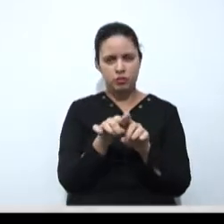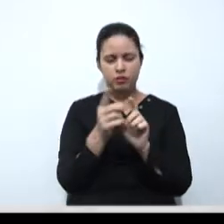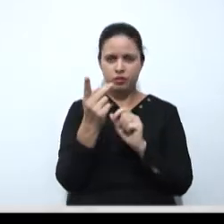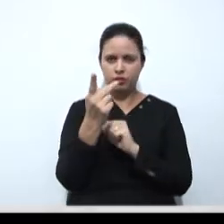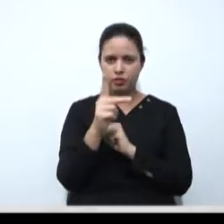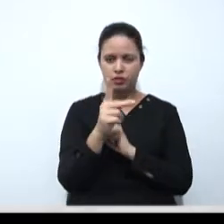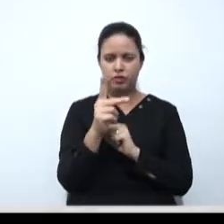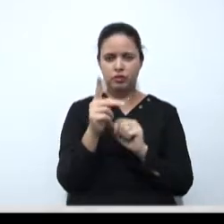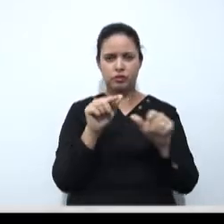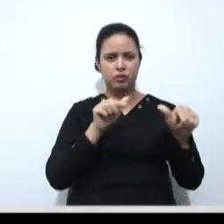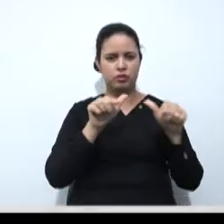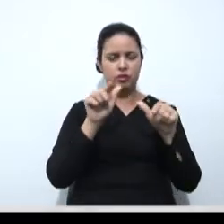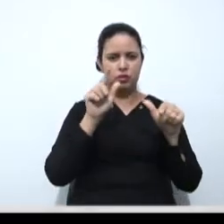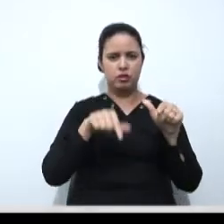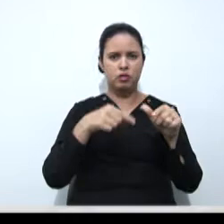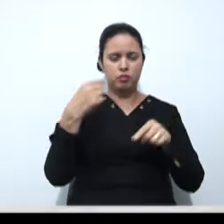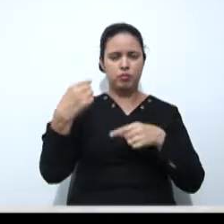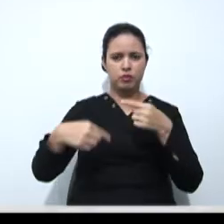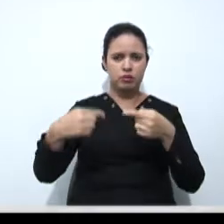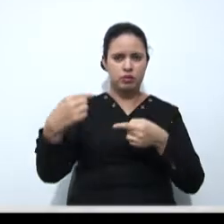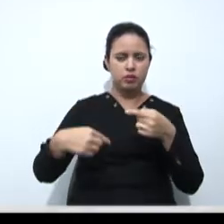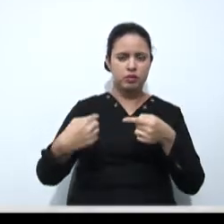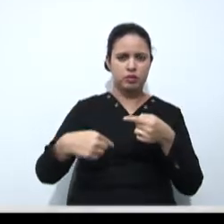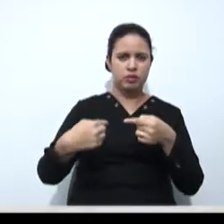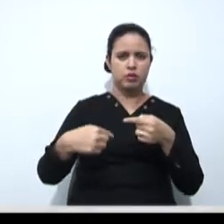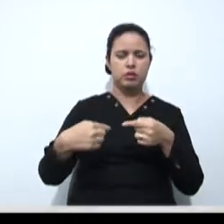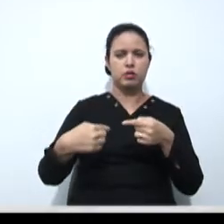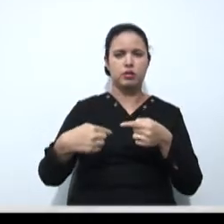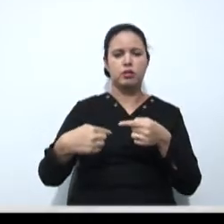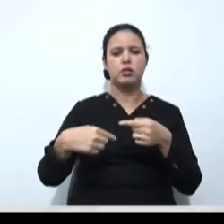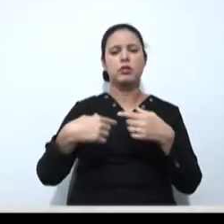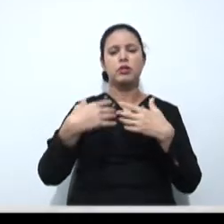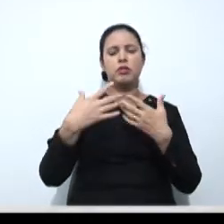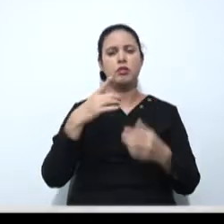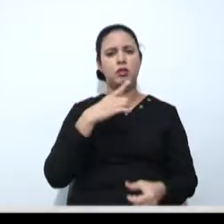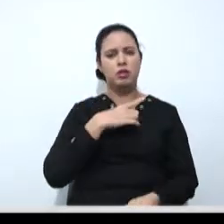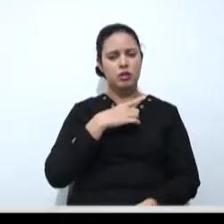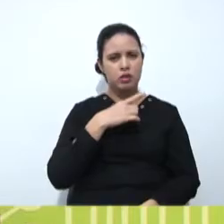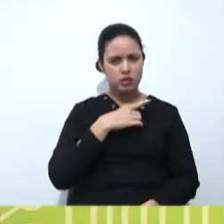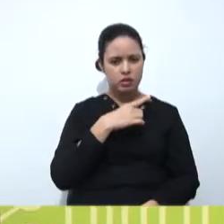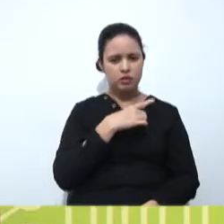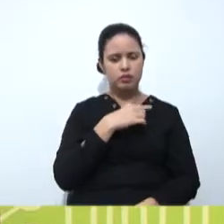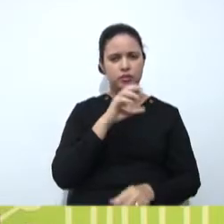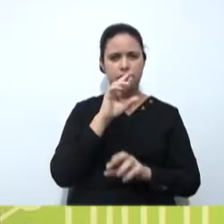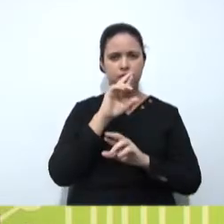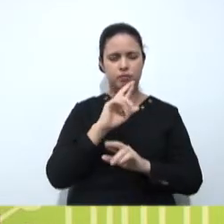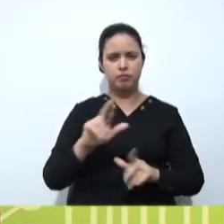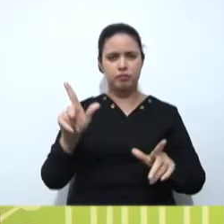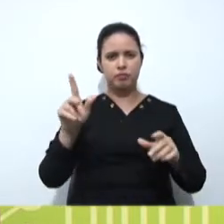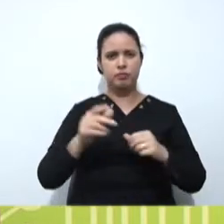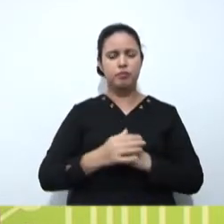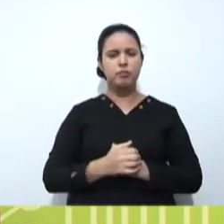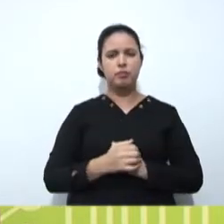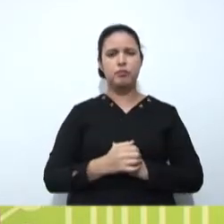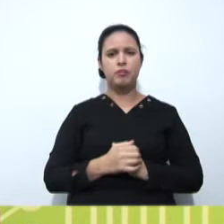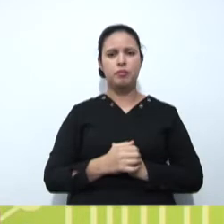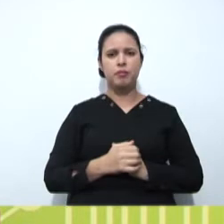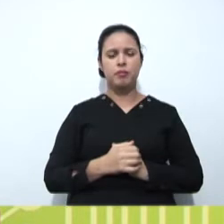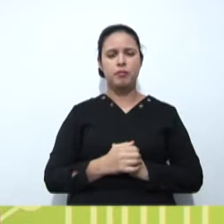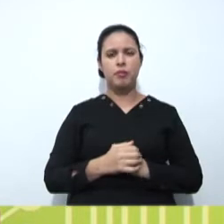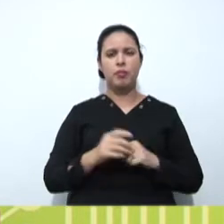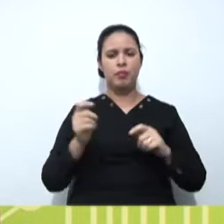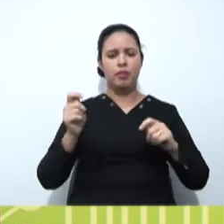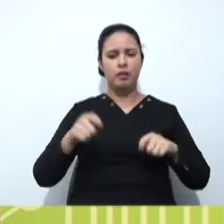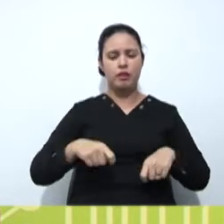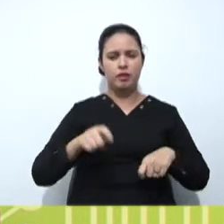mais política do que funcional. Então, veja essa diferença. O O empreendedorismo coletivo é um empreendimento que pode